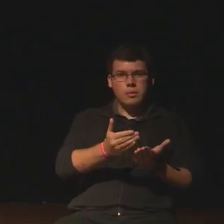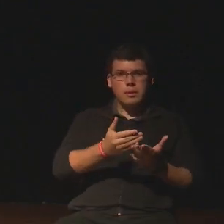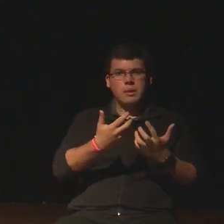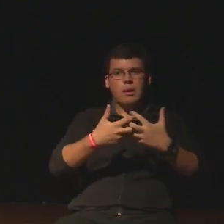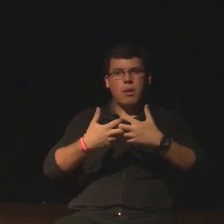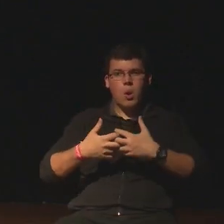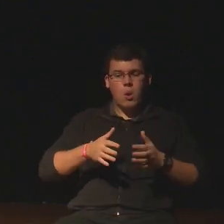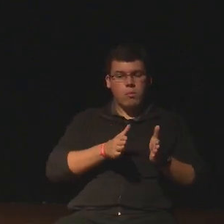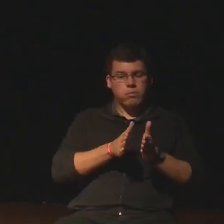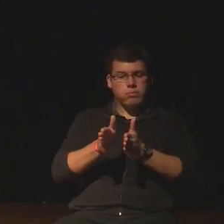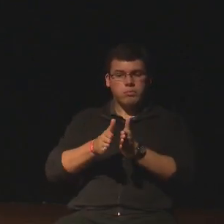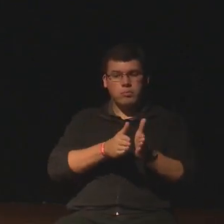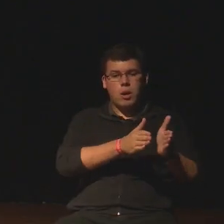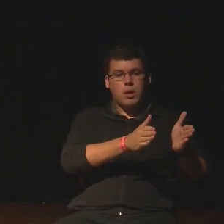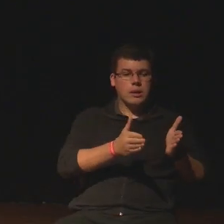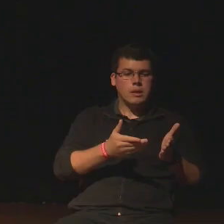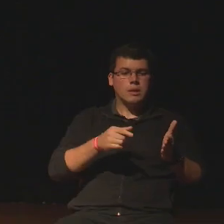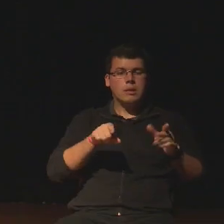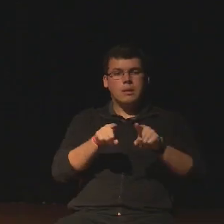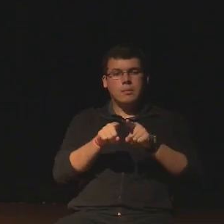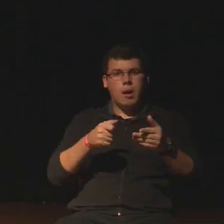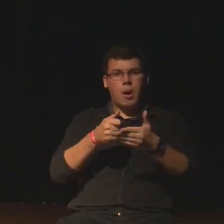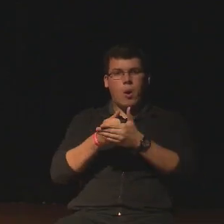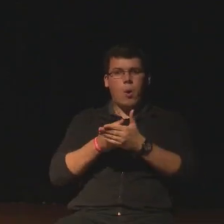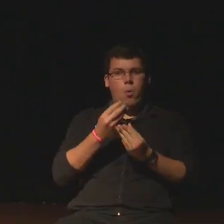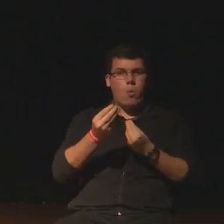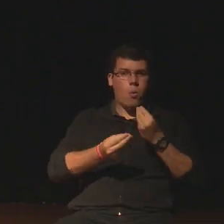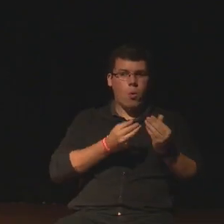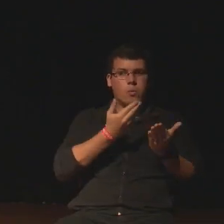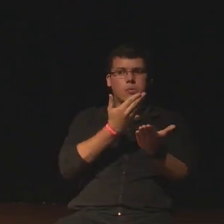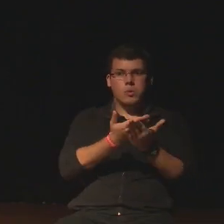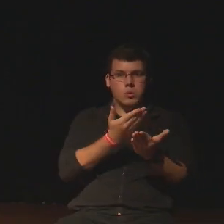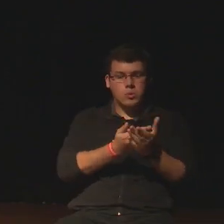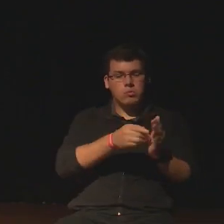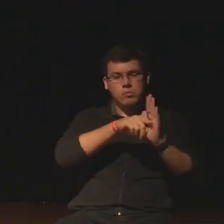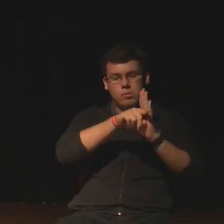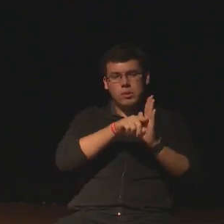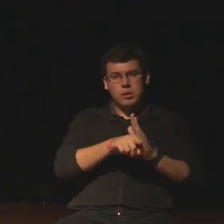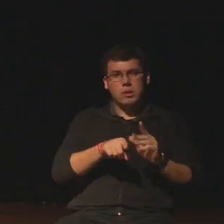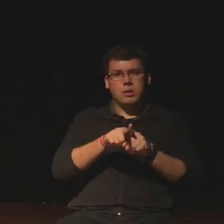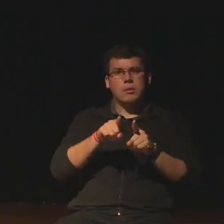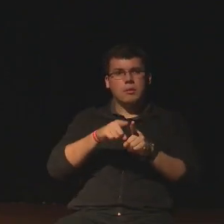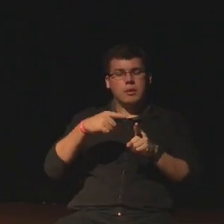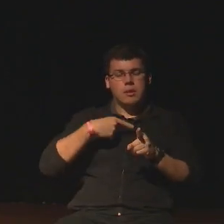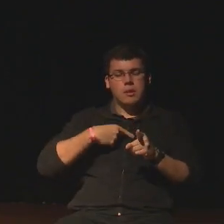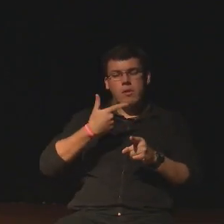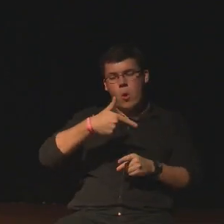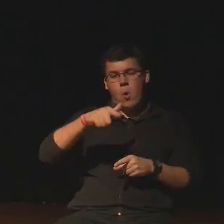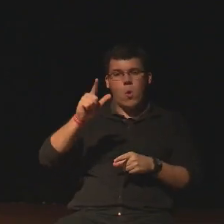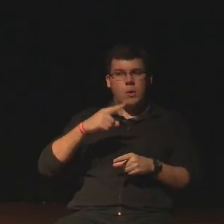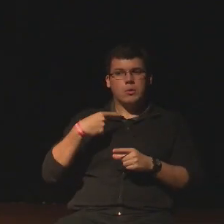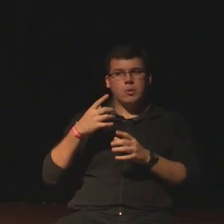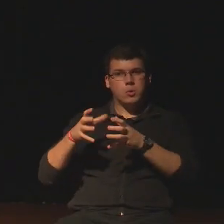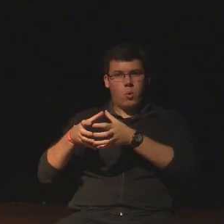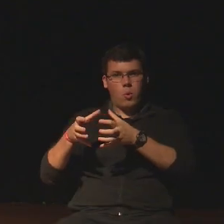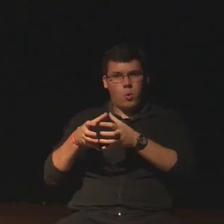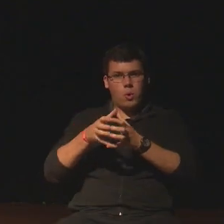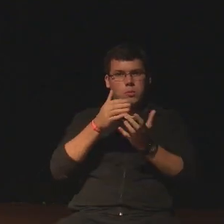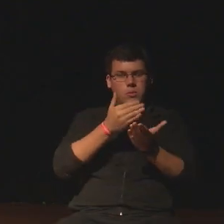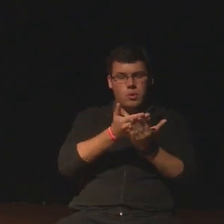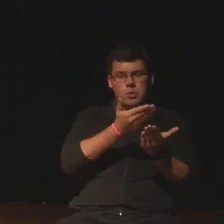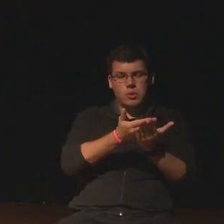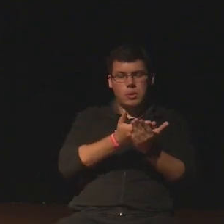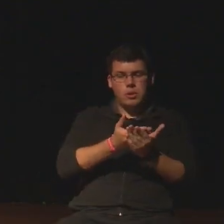entorno e justamente como isso vai ser afetado. A gente teve um outro processo que a nossa equipe conduziu, de participação social sobre o